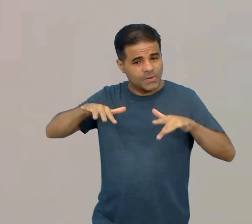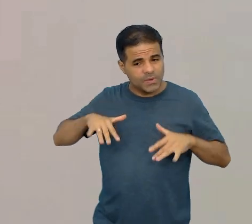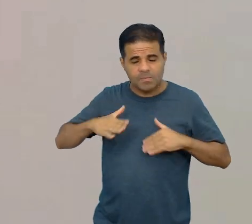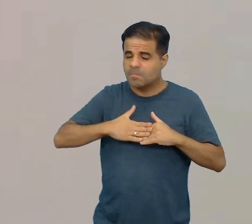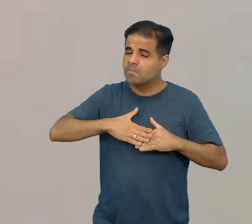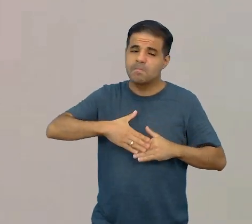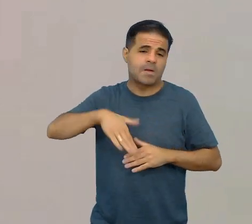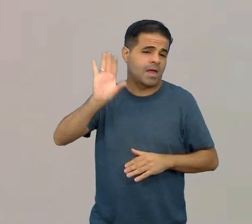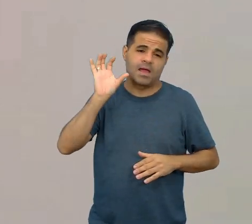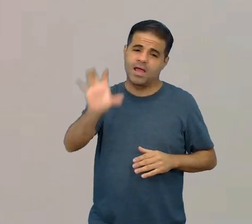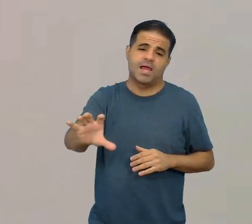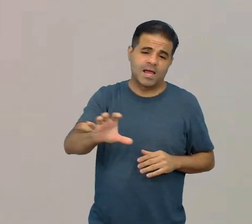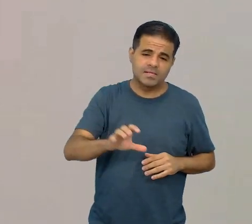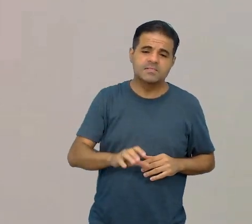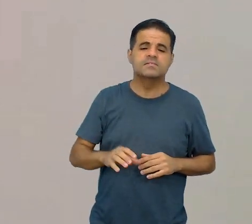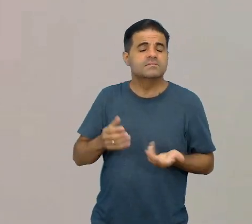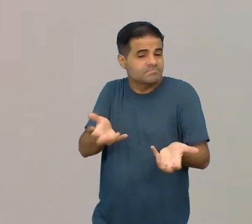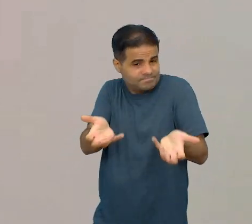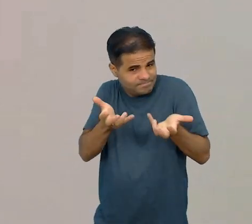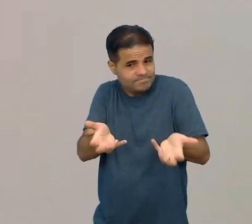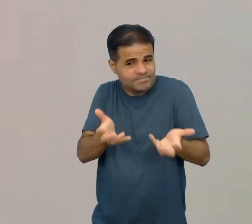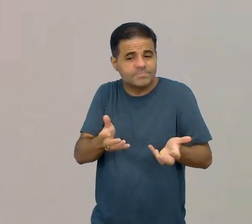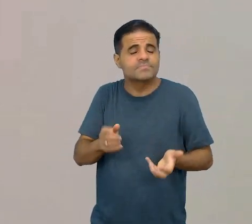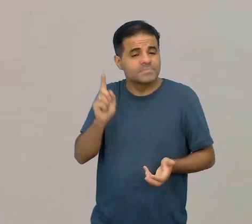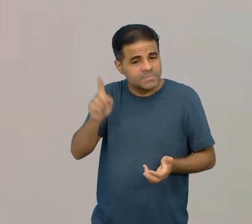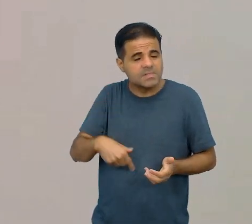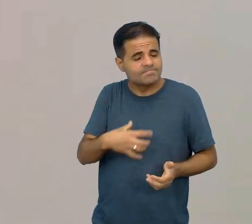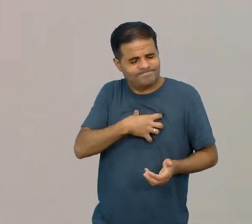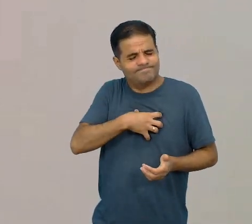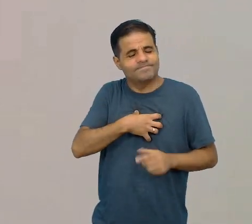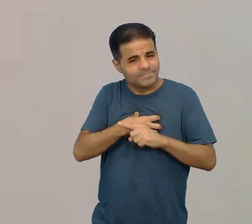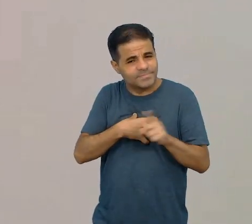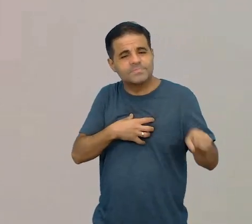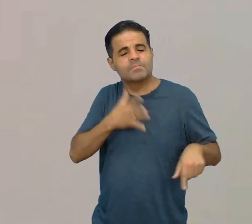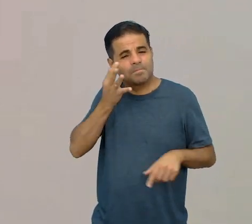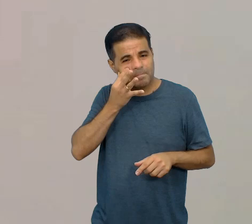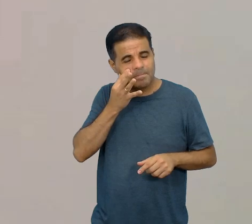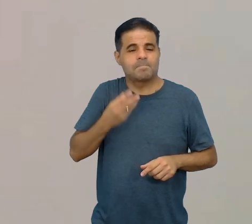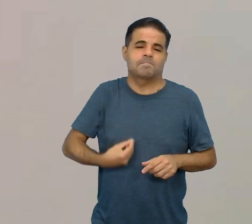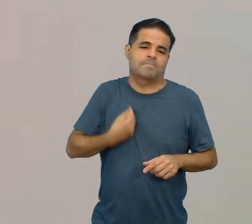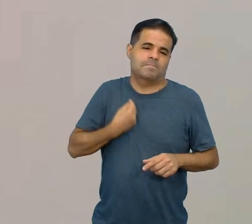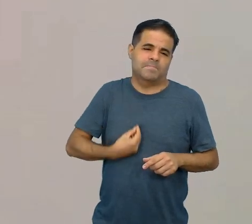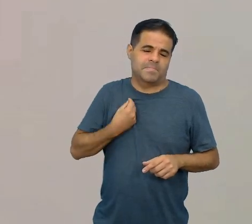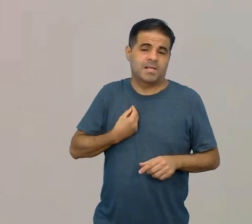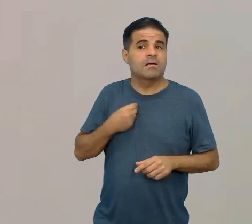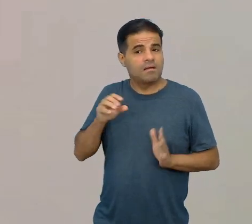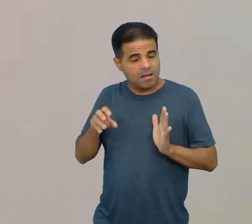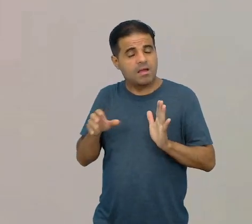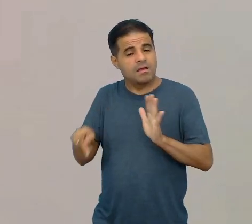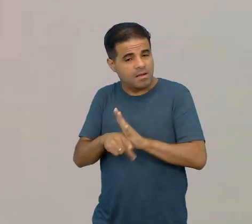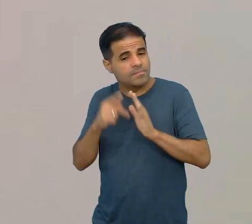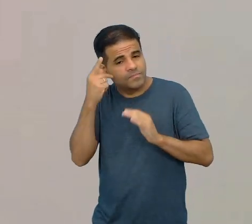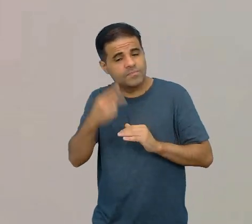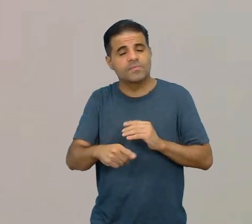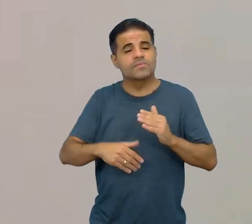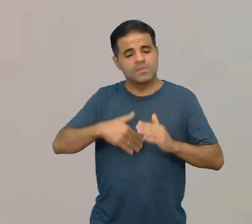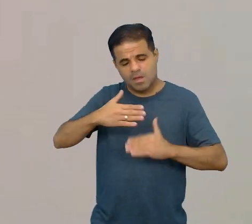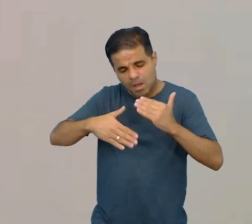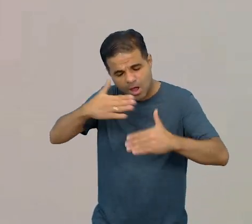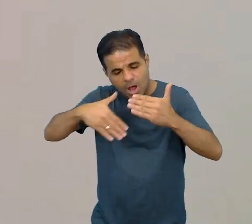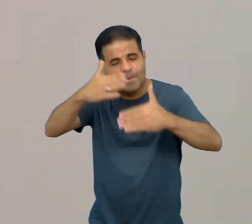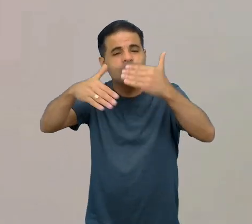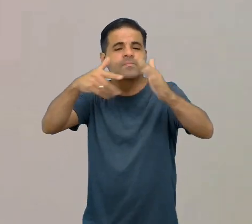do que isso, né, eles querem sentir que eles estão presentes, né, que eles fazem parte daquele